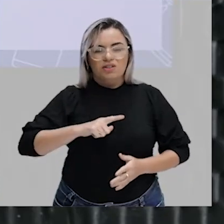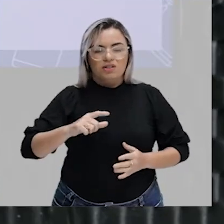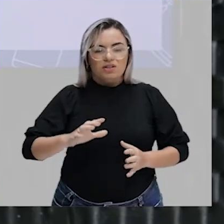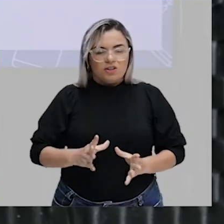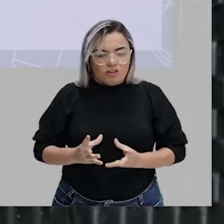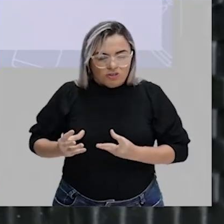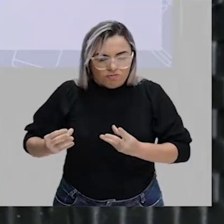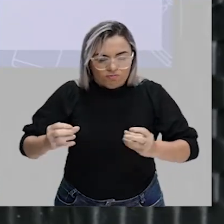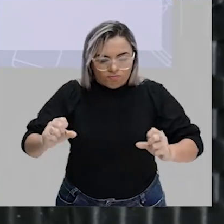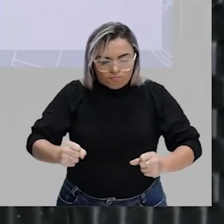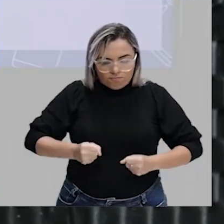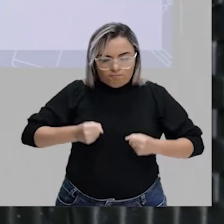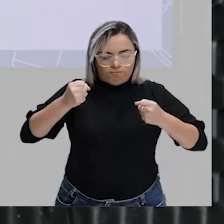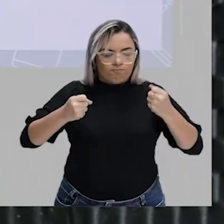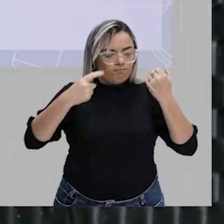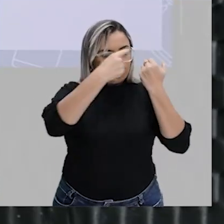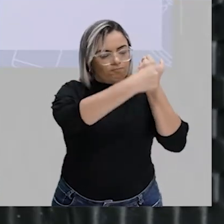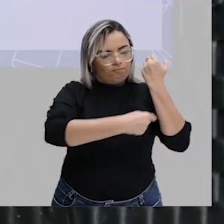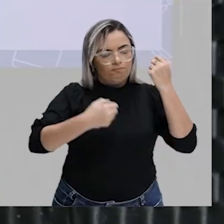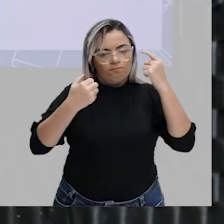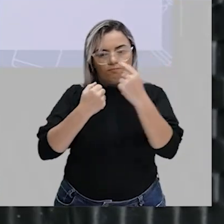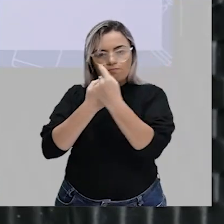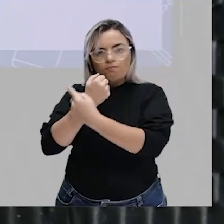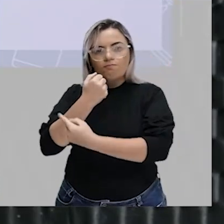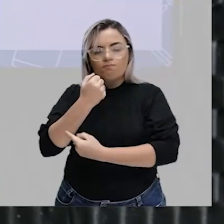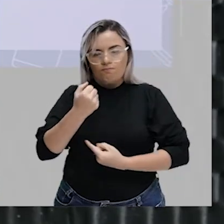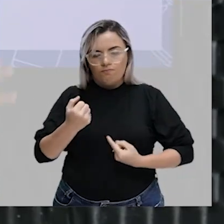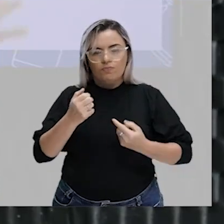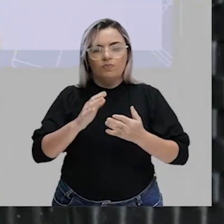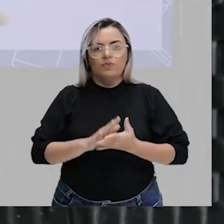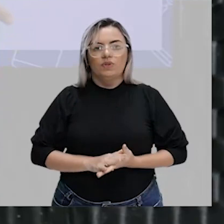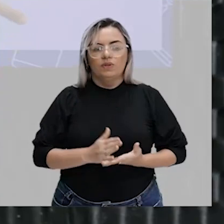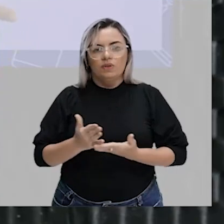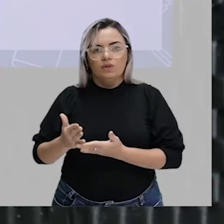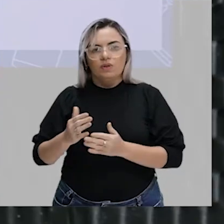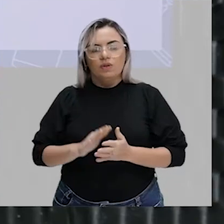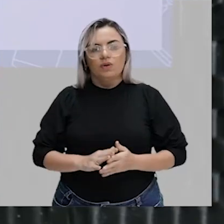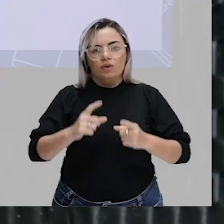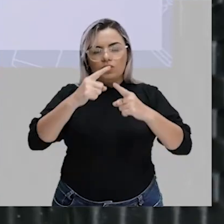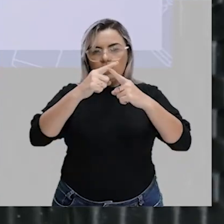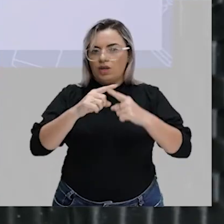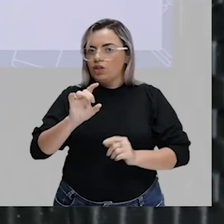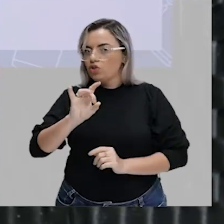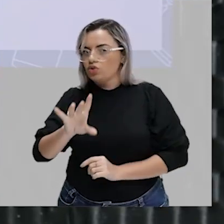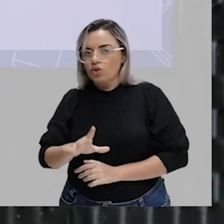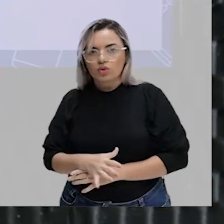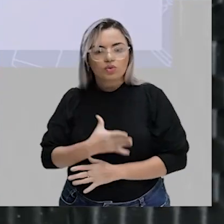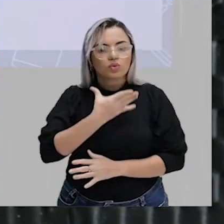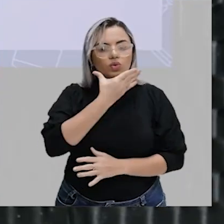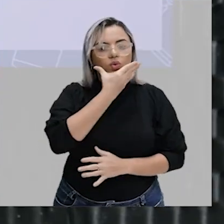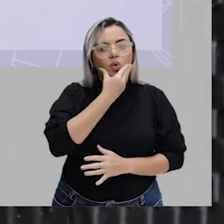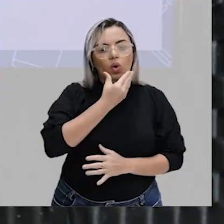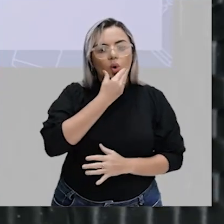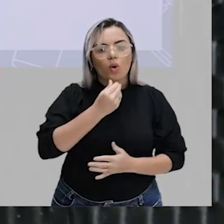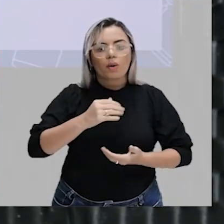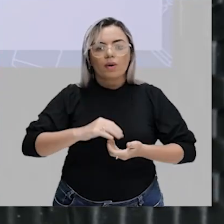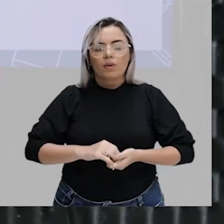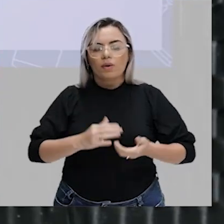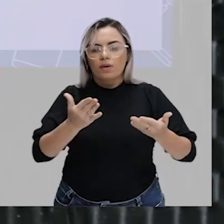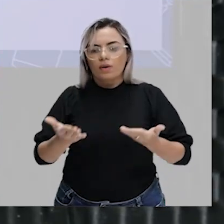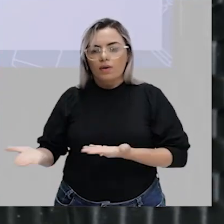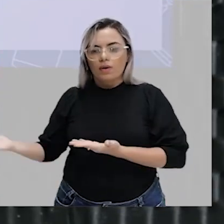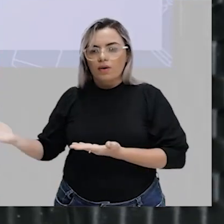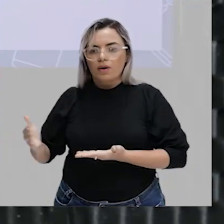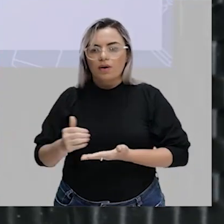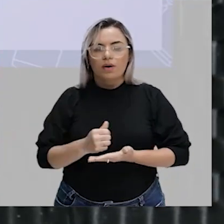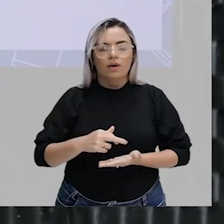muita força dos membros superiores, seja uma prova exclusivamente do sexo masculino. Olha Arthur